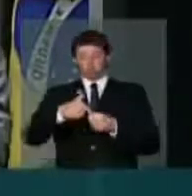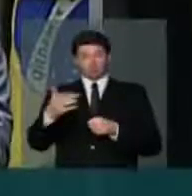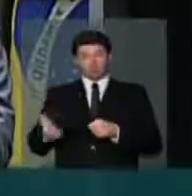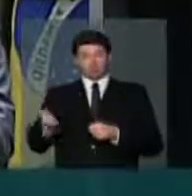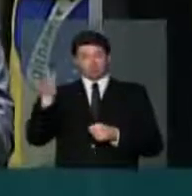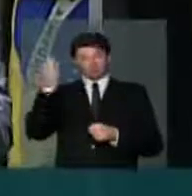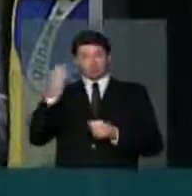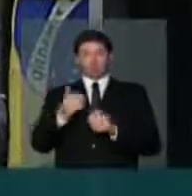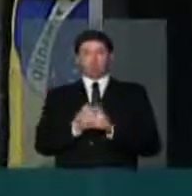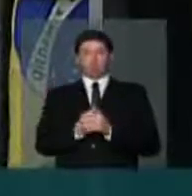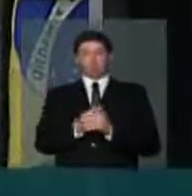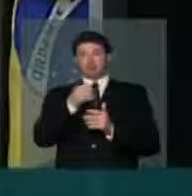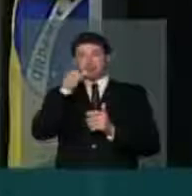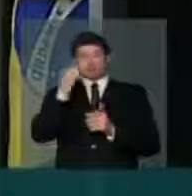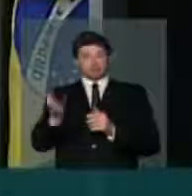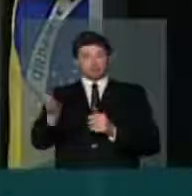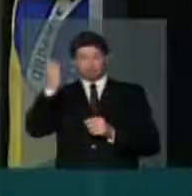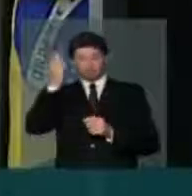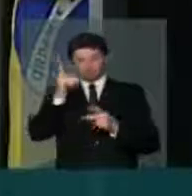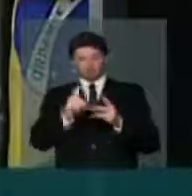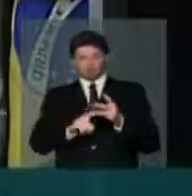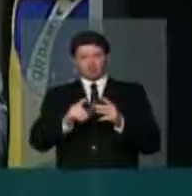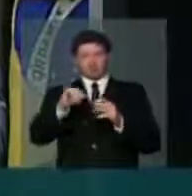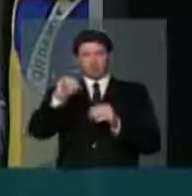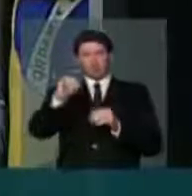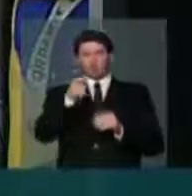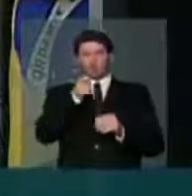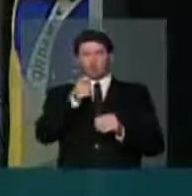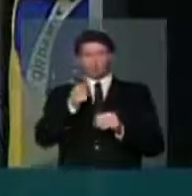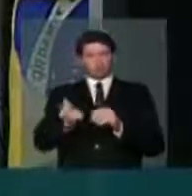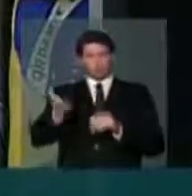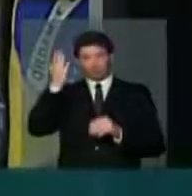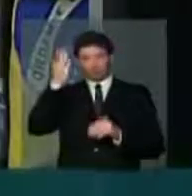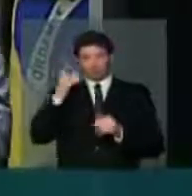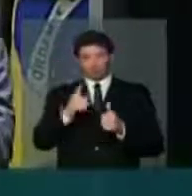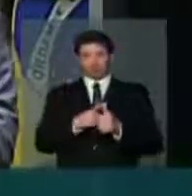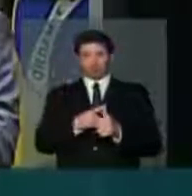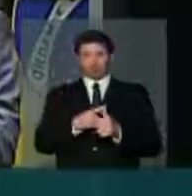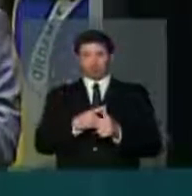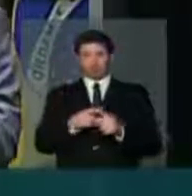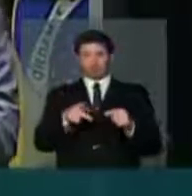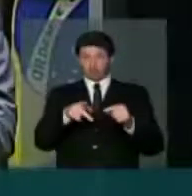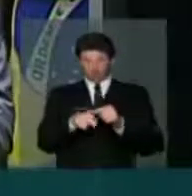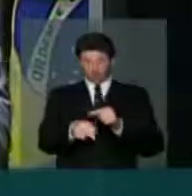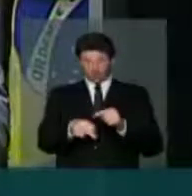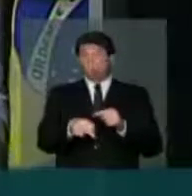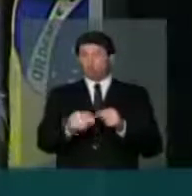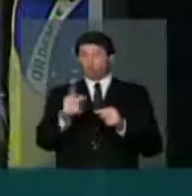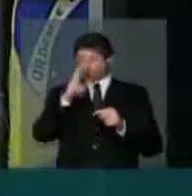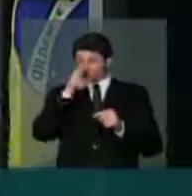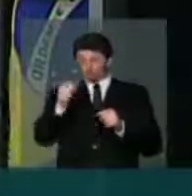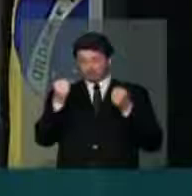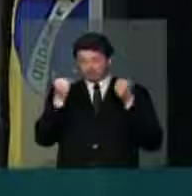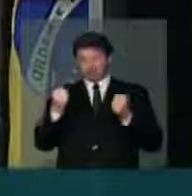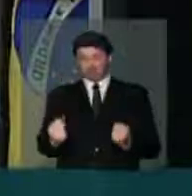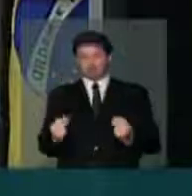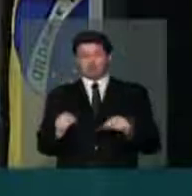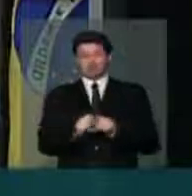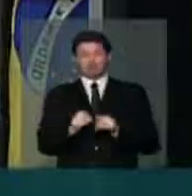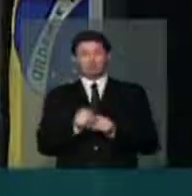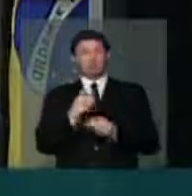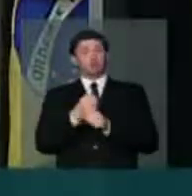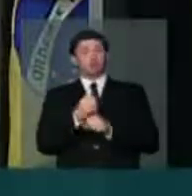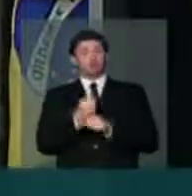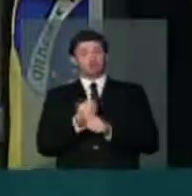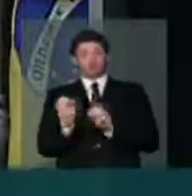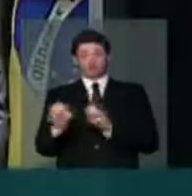combustíveis, energia e impostos, além de cortes profundos no